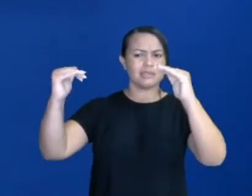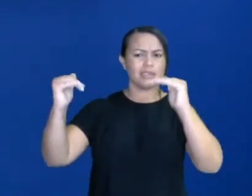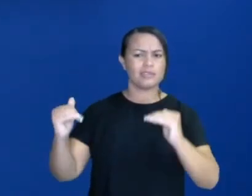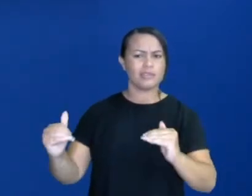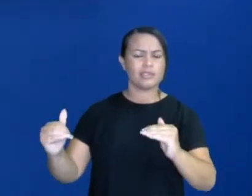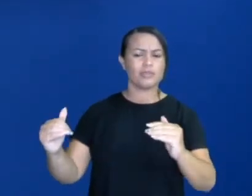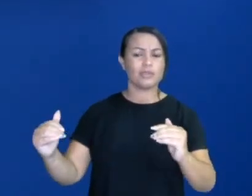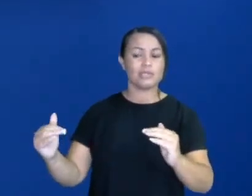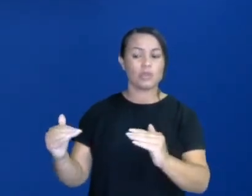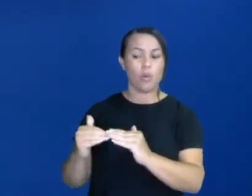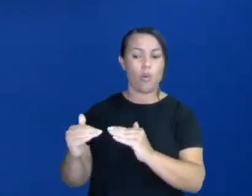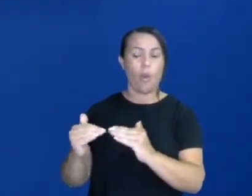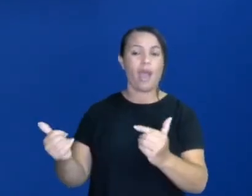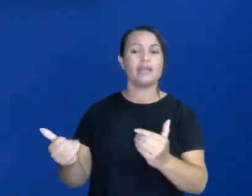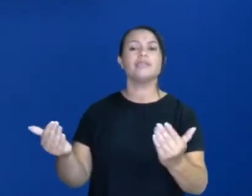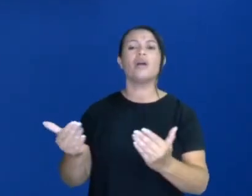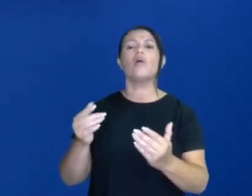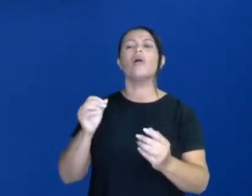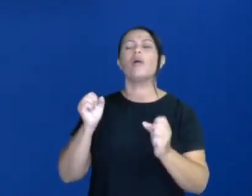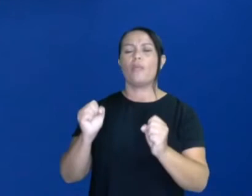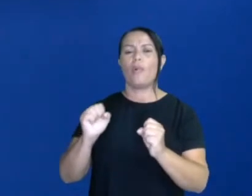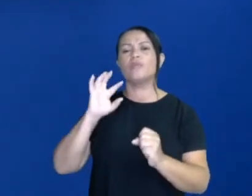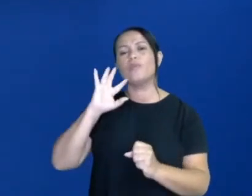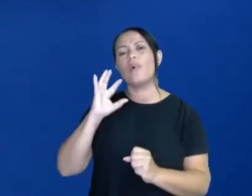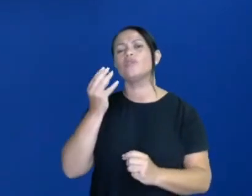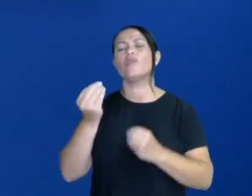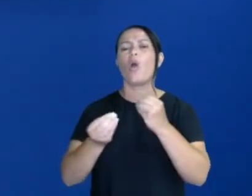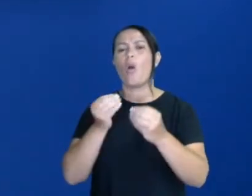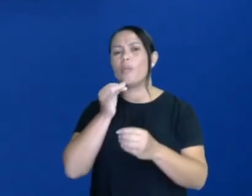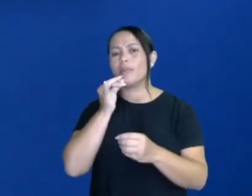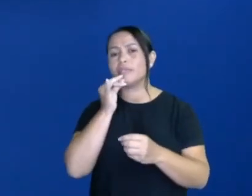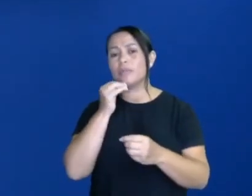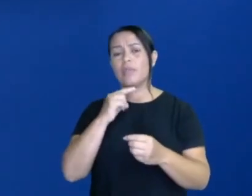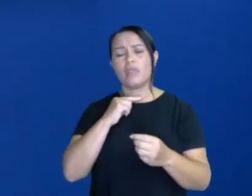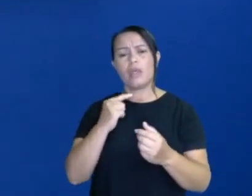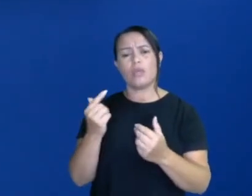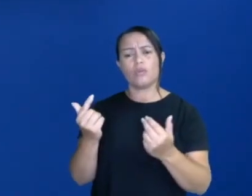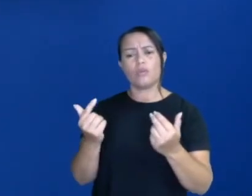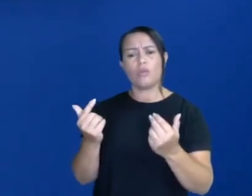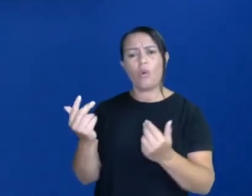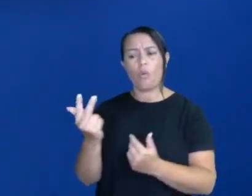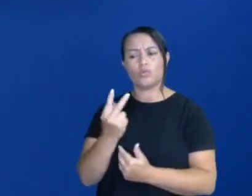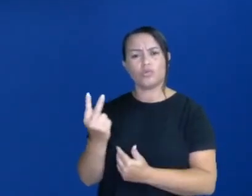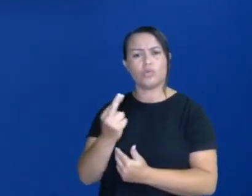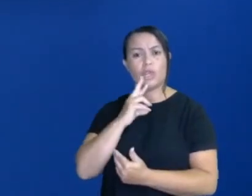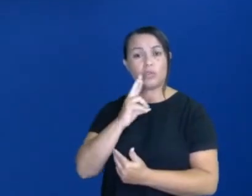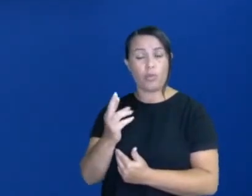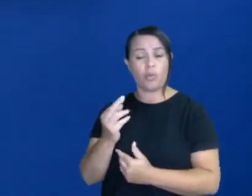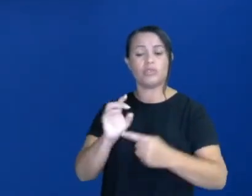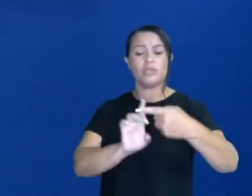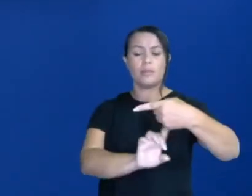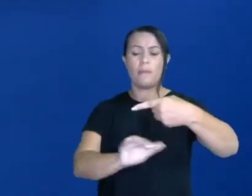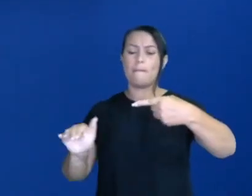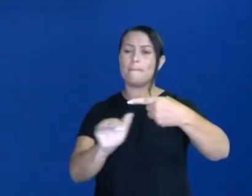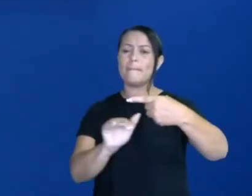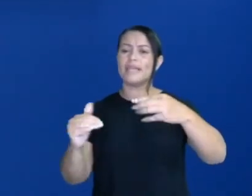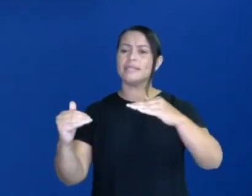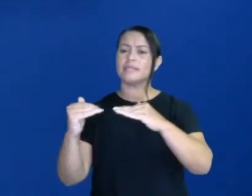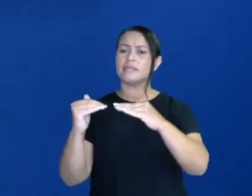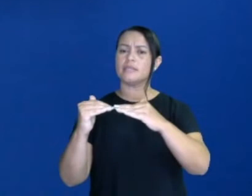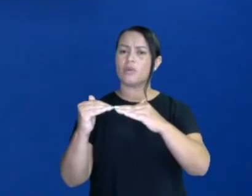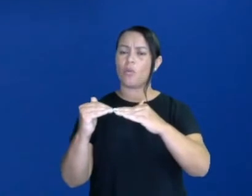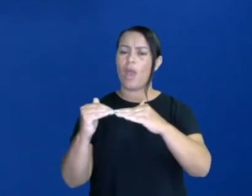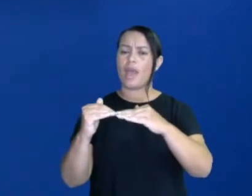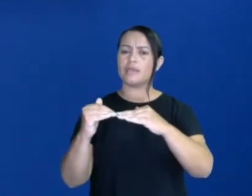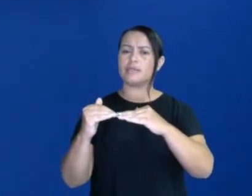agora sim, eu posso resolver. Obtendo os dois resultados, ó, bases iguais, esqueço as bases,